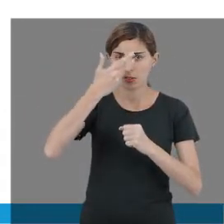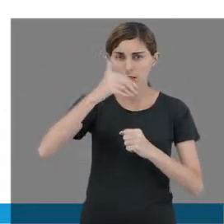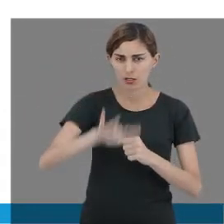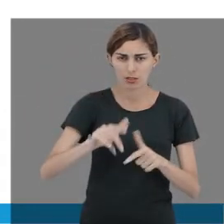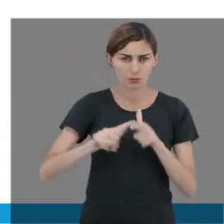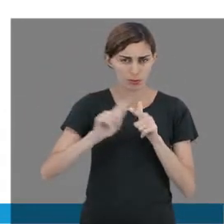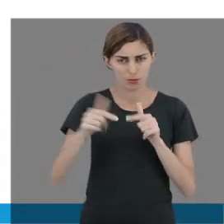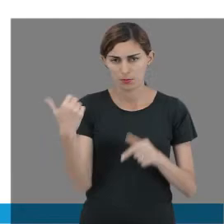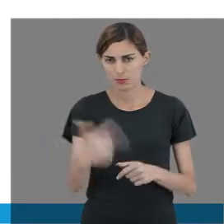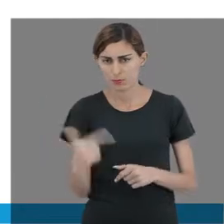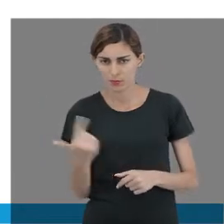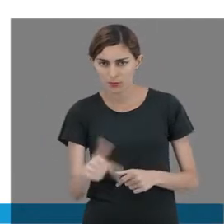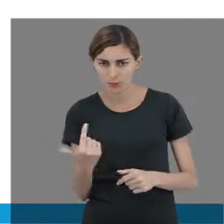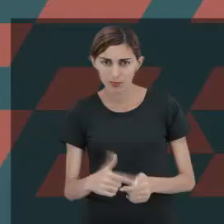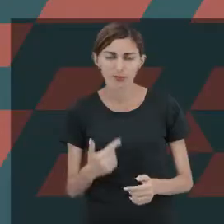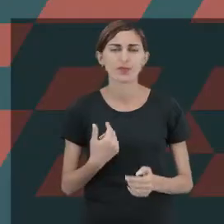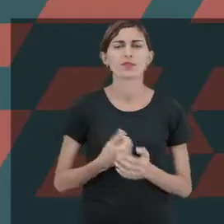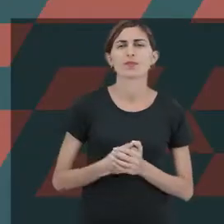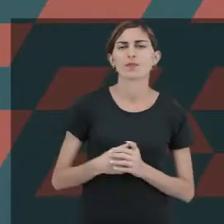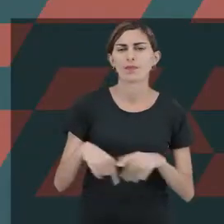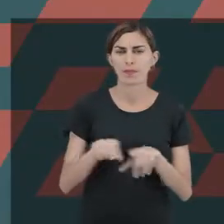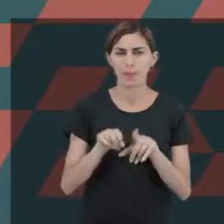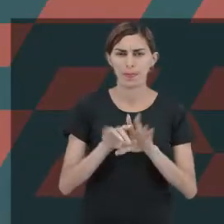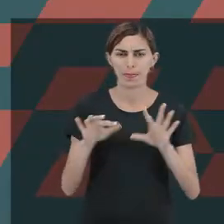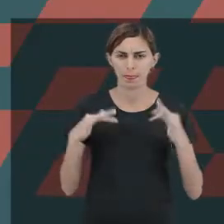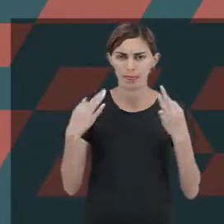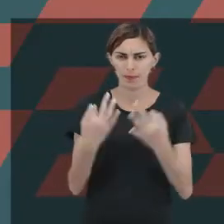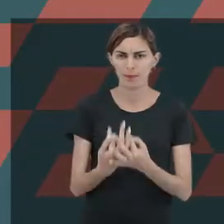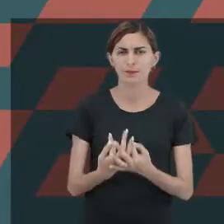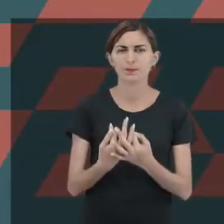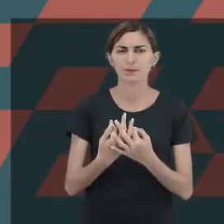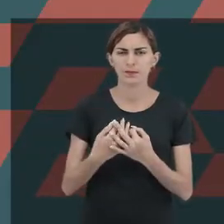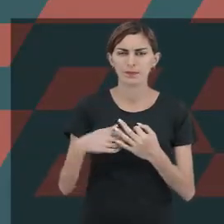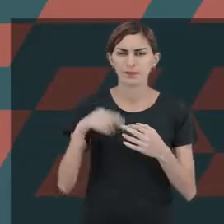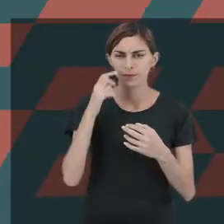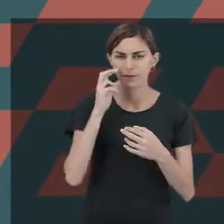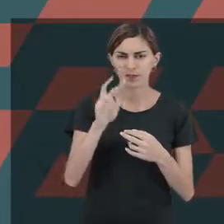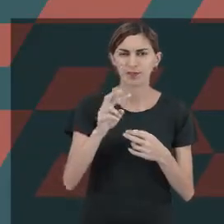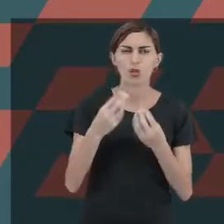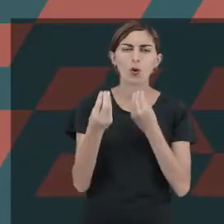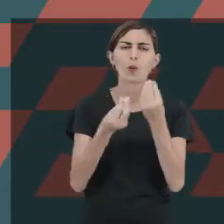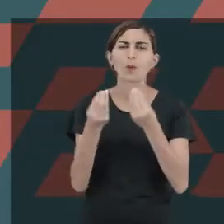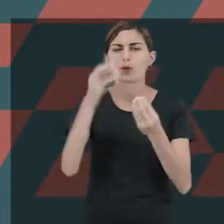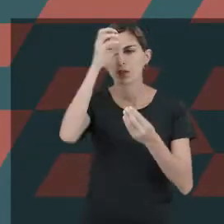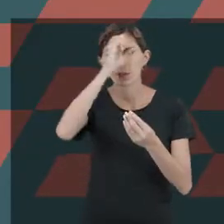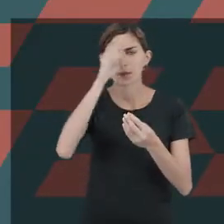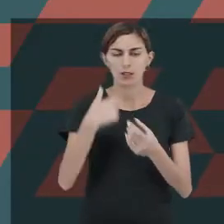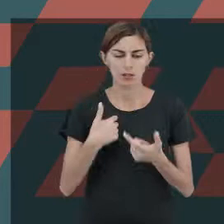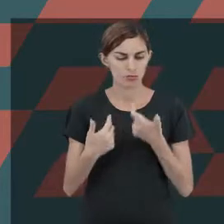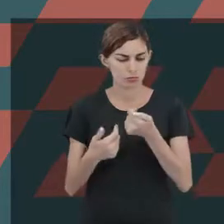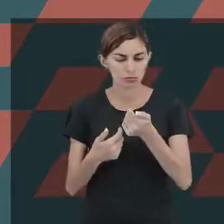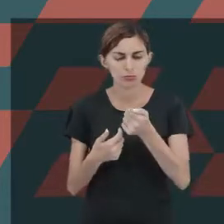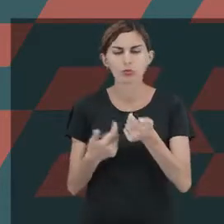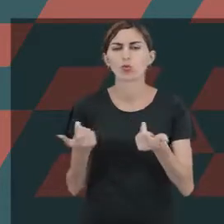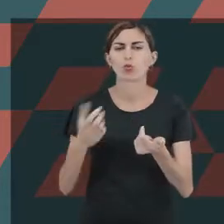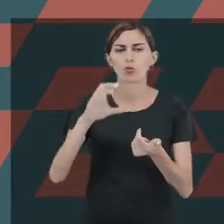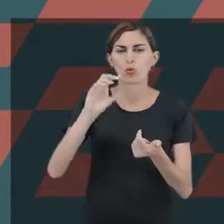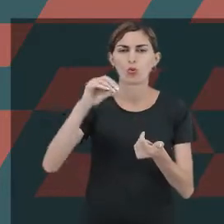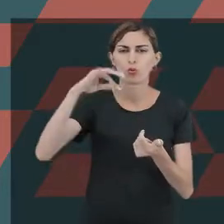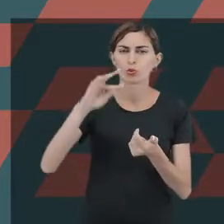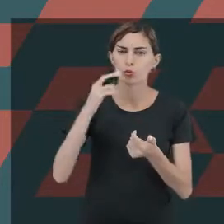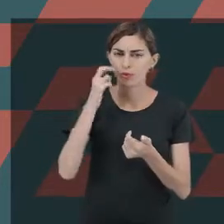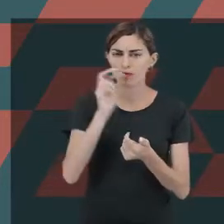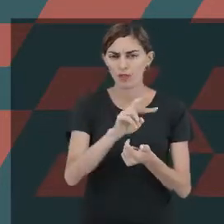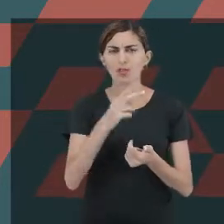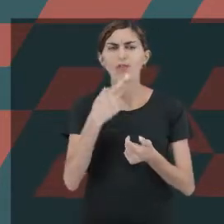problema, o ambiente natural e a família é suficiente para dar essa aprendizagem. Então, o que é que eu vou aprender? Que isso aqui é um controle. Se eu pegar, olhar alguém me falar, eu